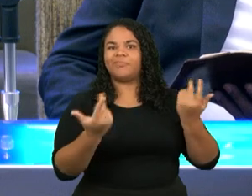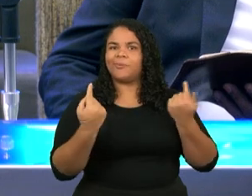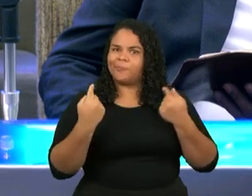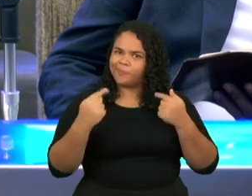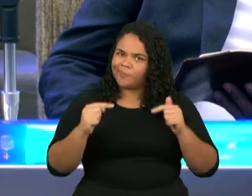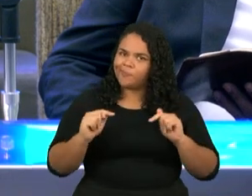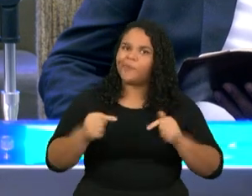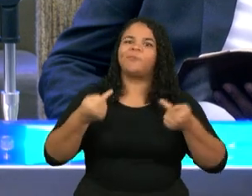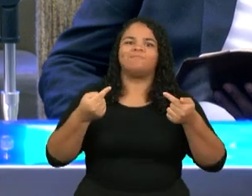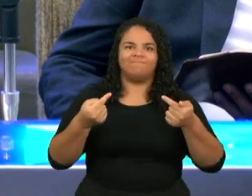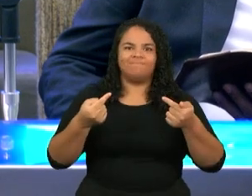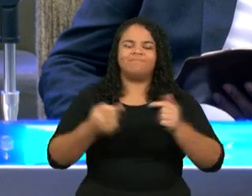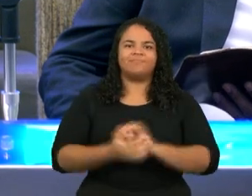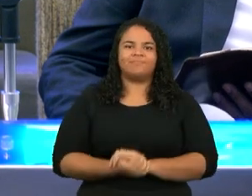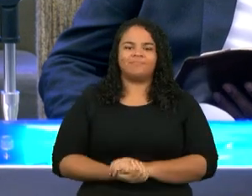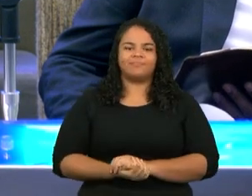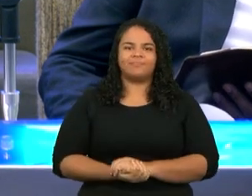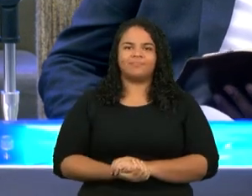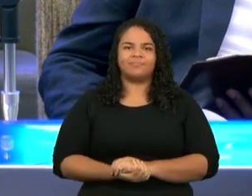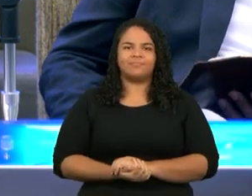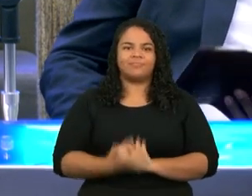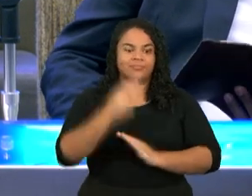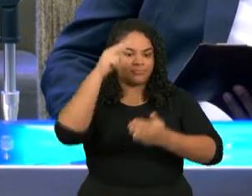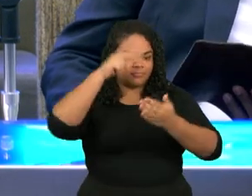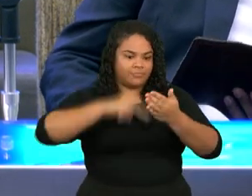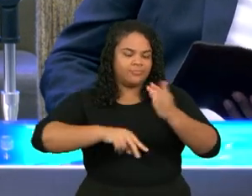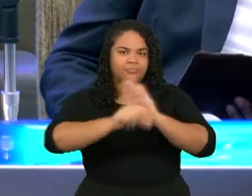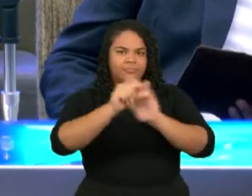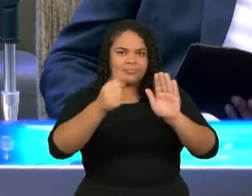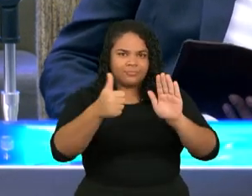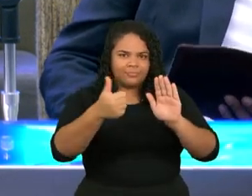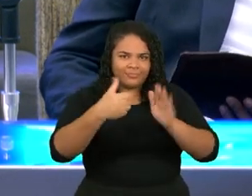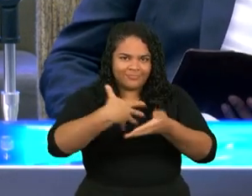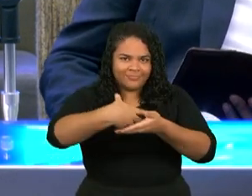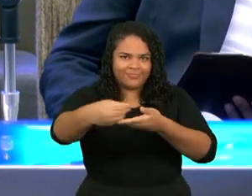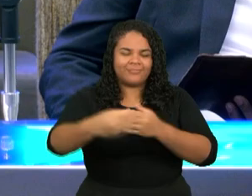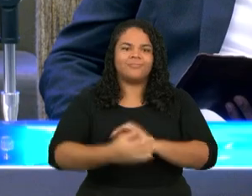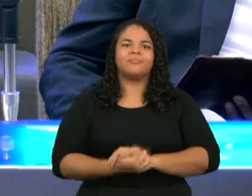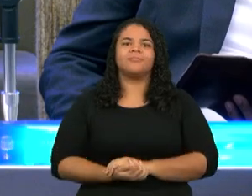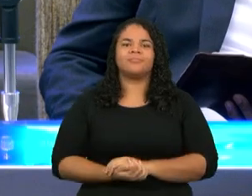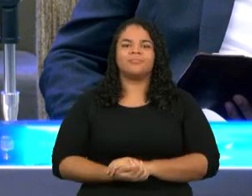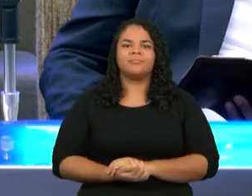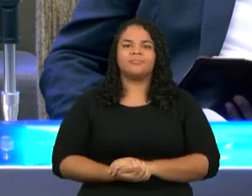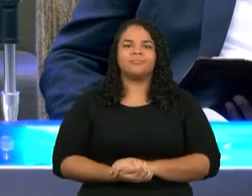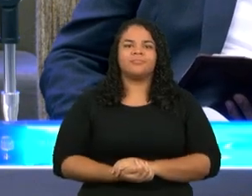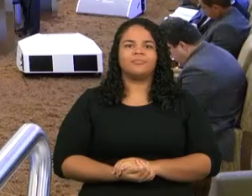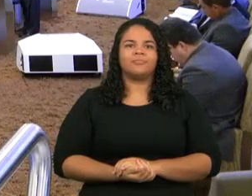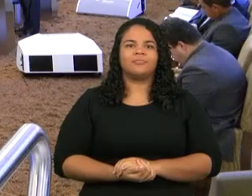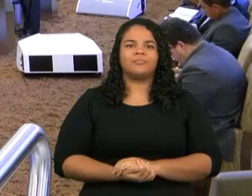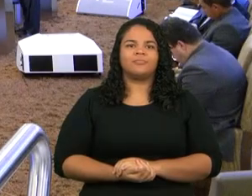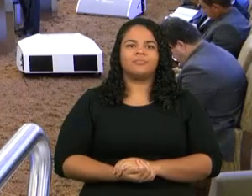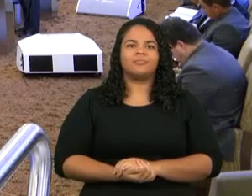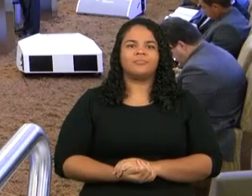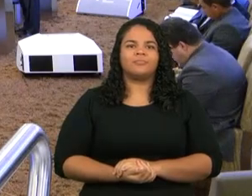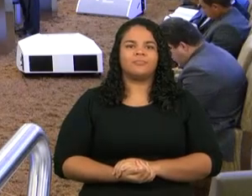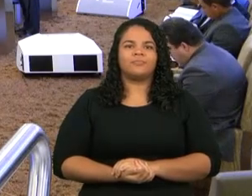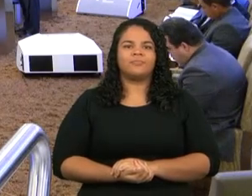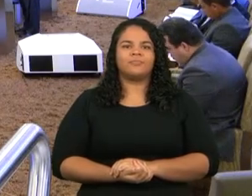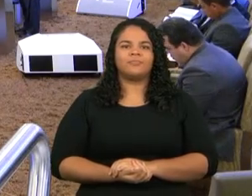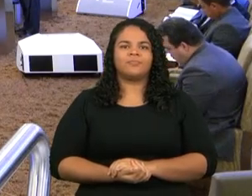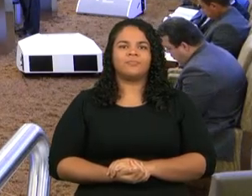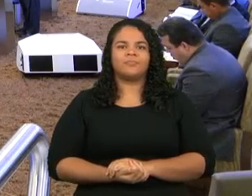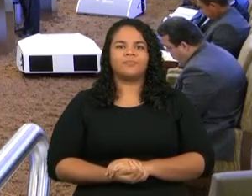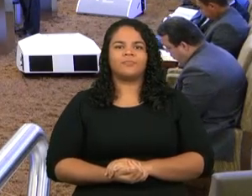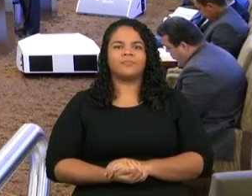e dizer não comuniqueis Versículo 11 repita por mim e não comuniqueis com